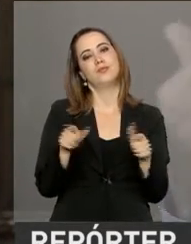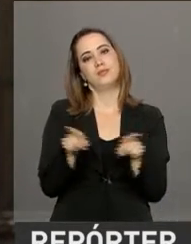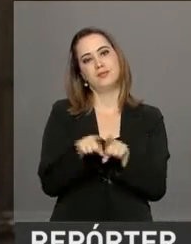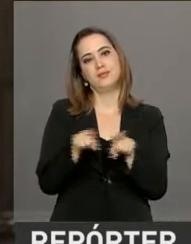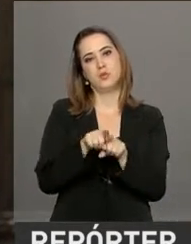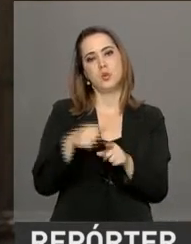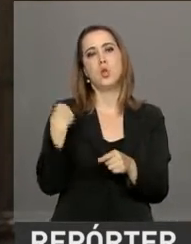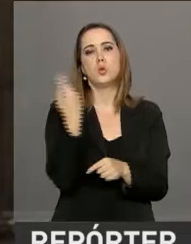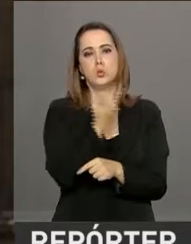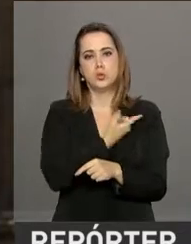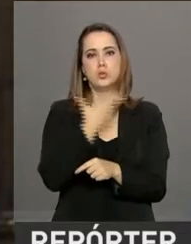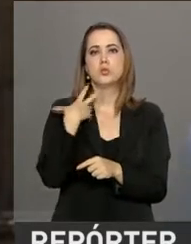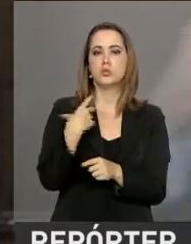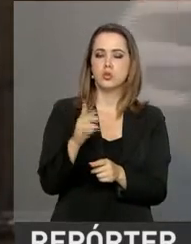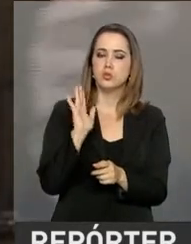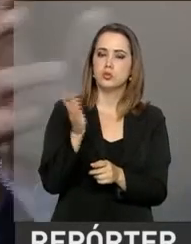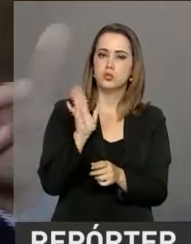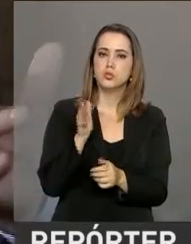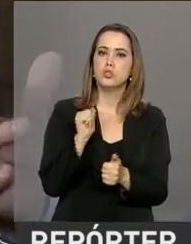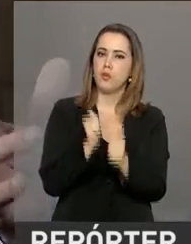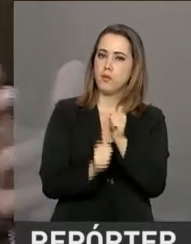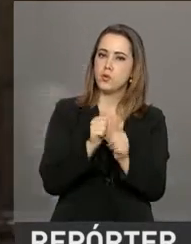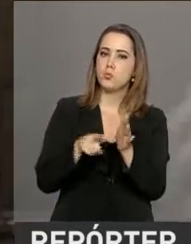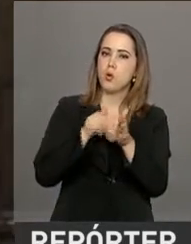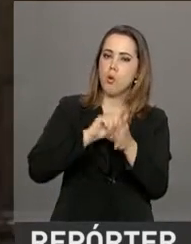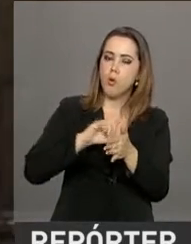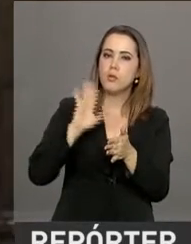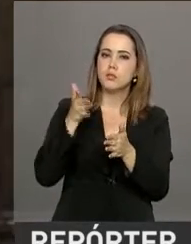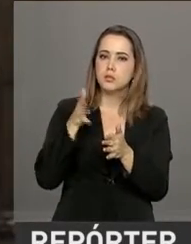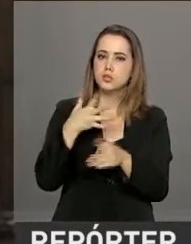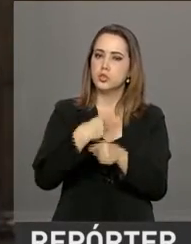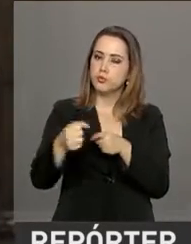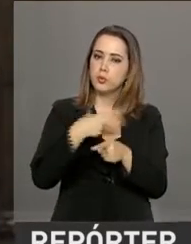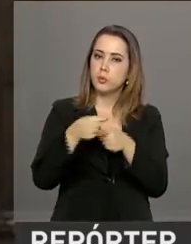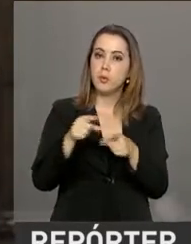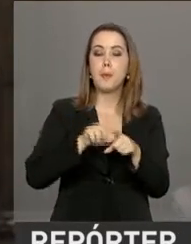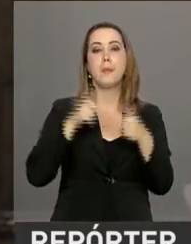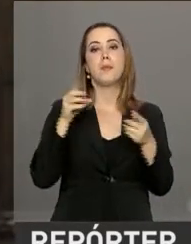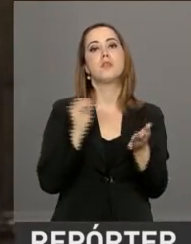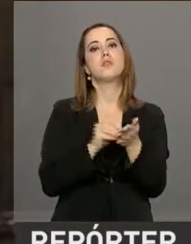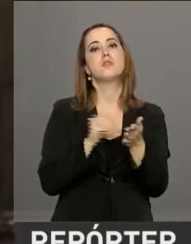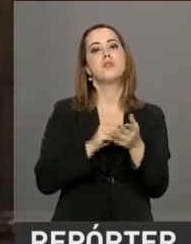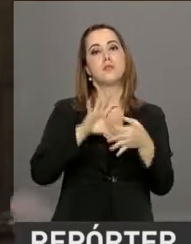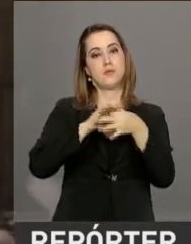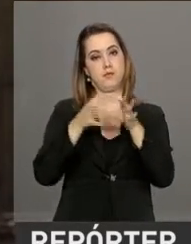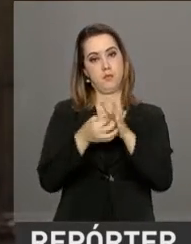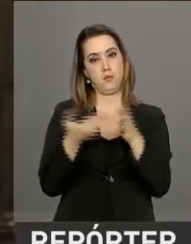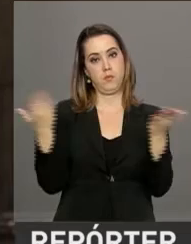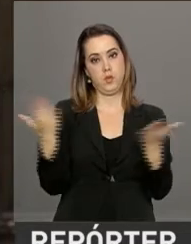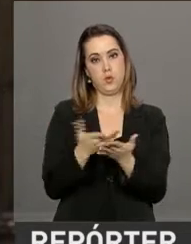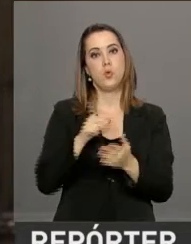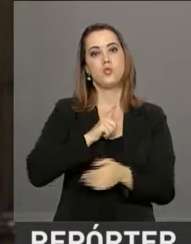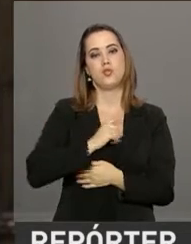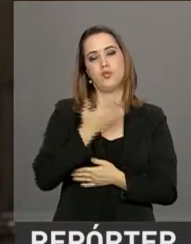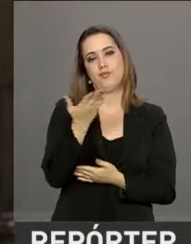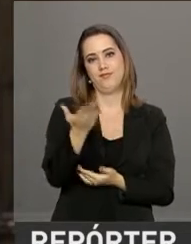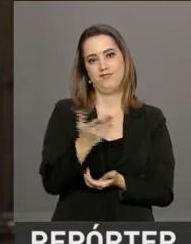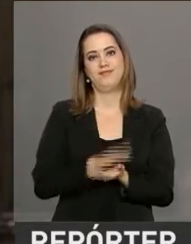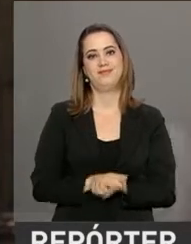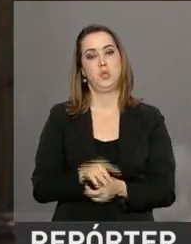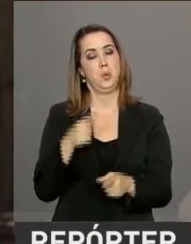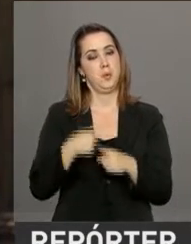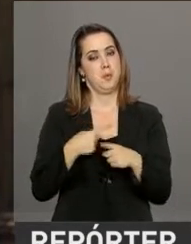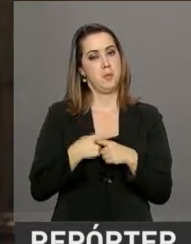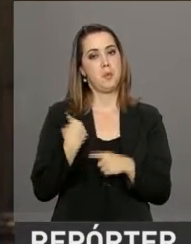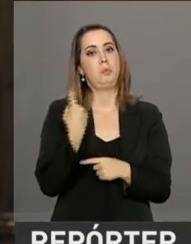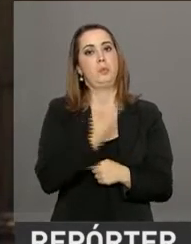do mundo nós somos o país tem mais campeonatos mundiais não tinha o título das olimpíadas e hoje agora passou a ter portanto tudo